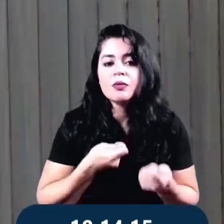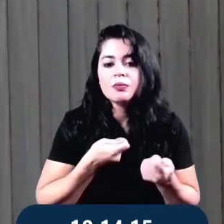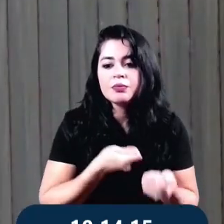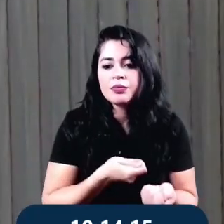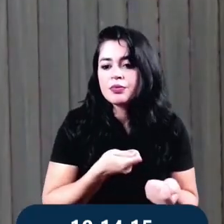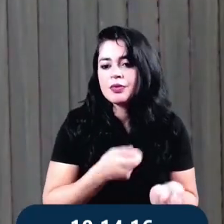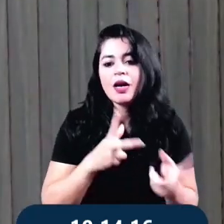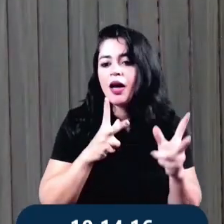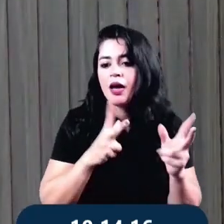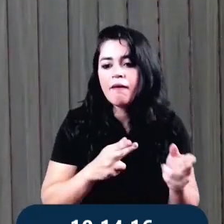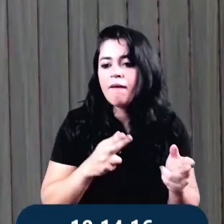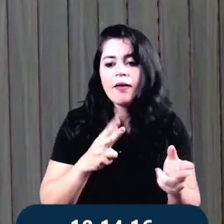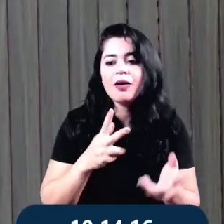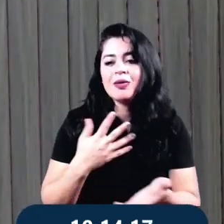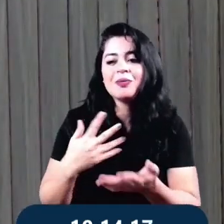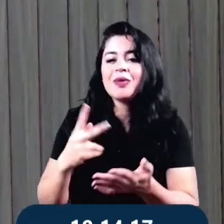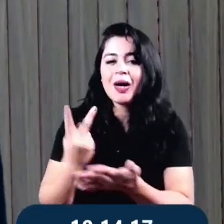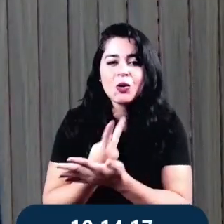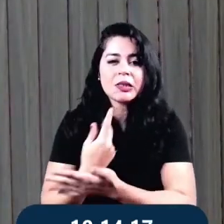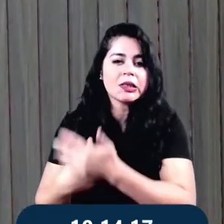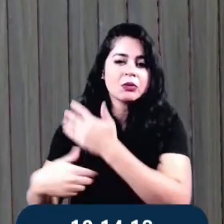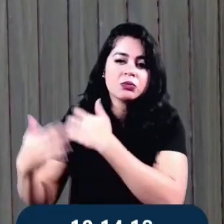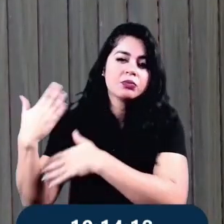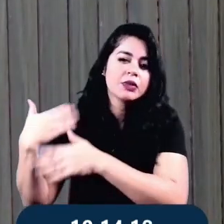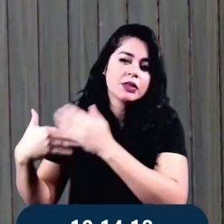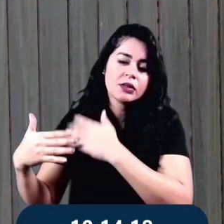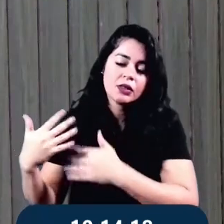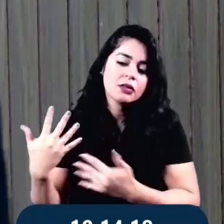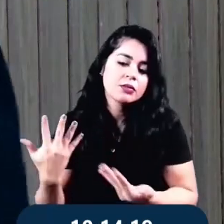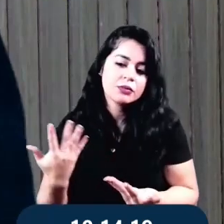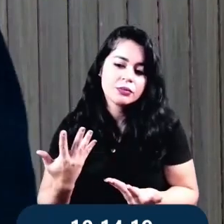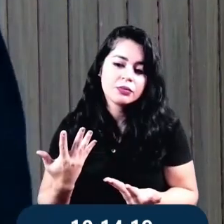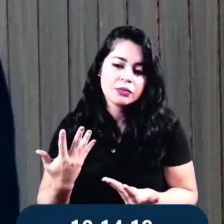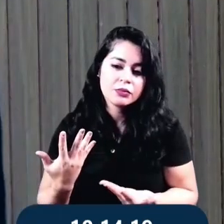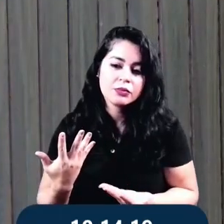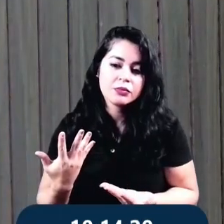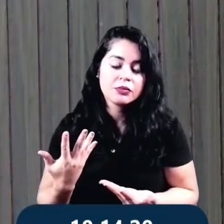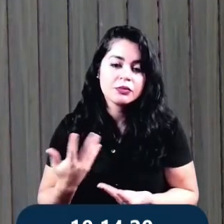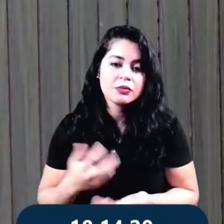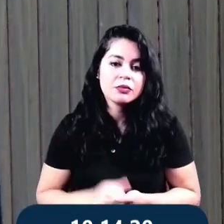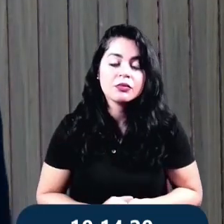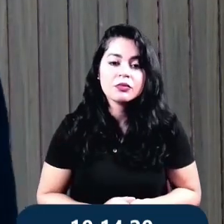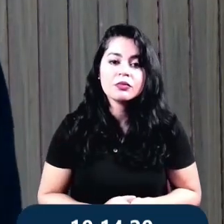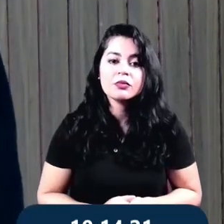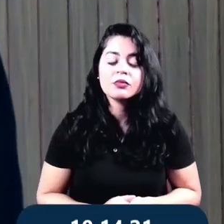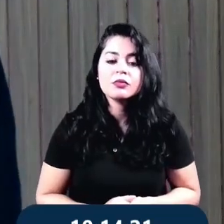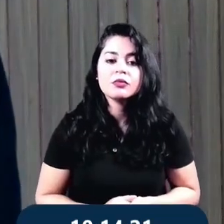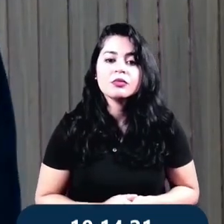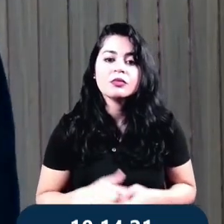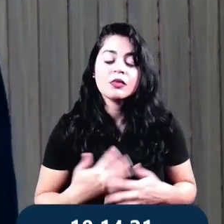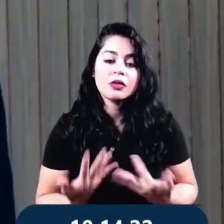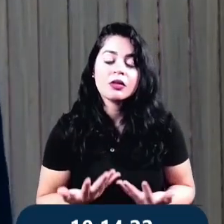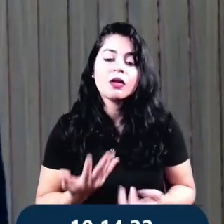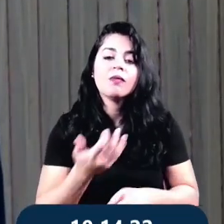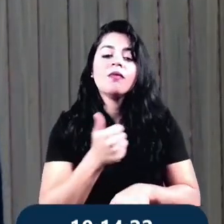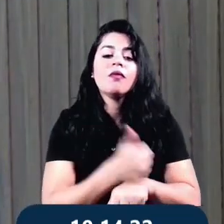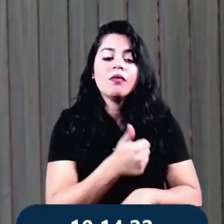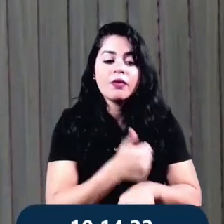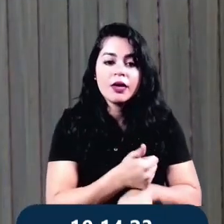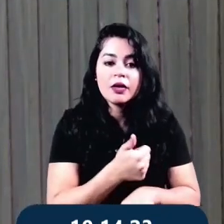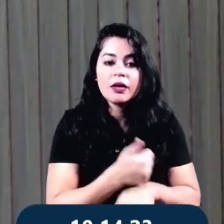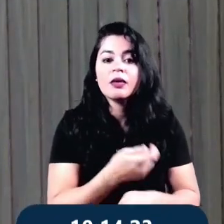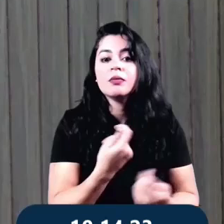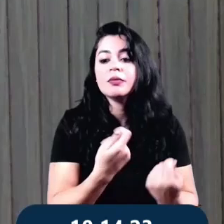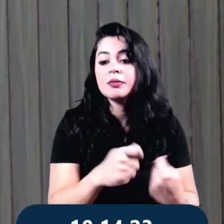feito. Então, olha, Franca é carente de atividades culturais, pode, por que não,